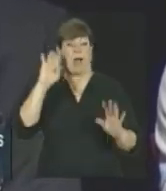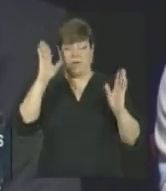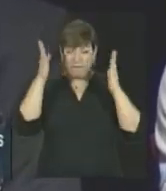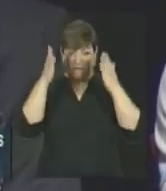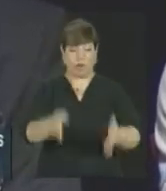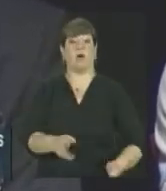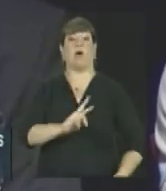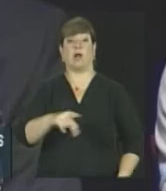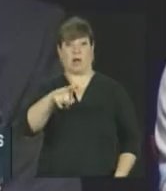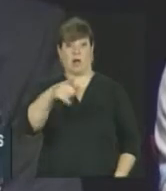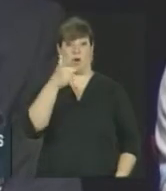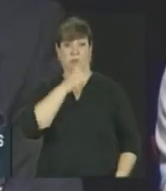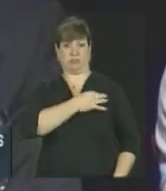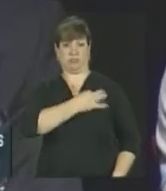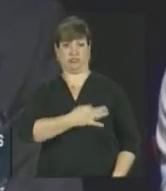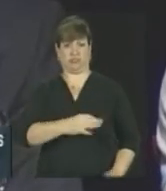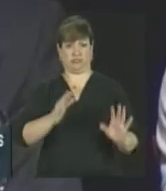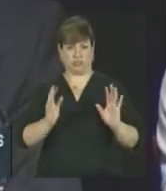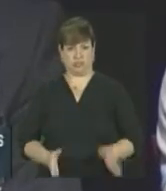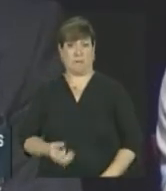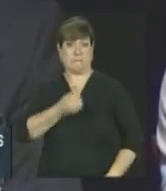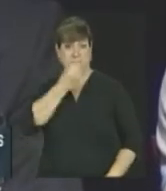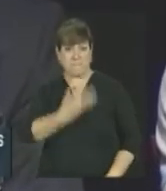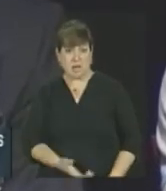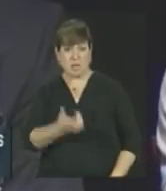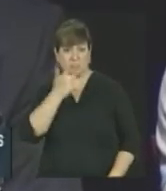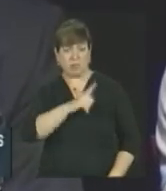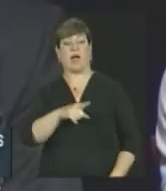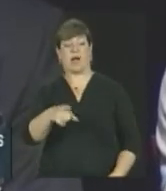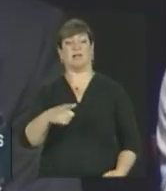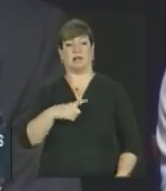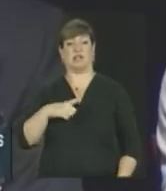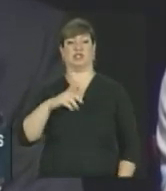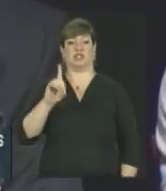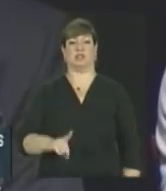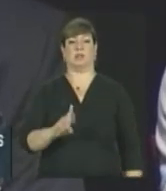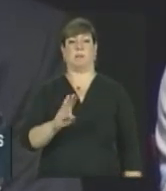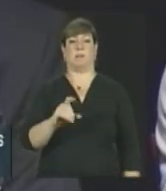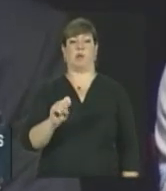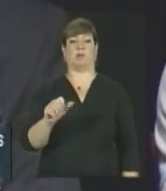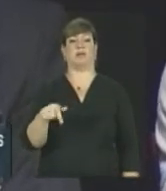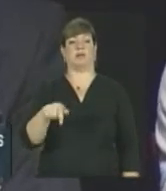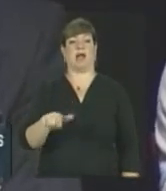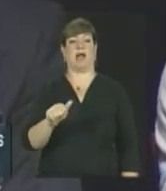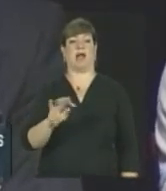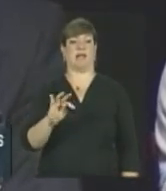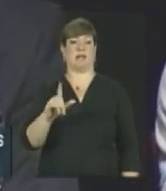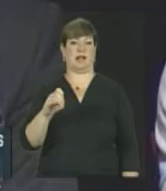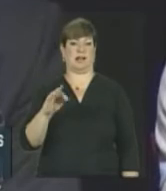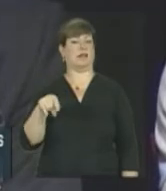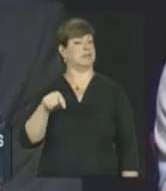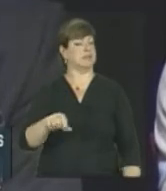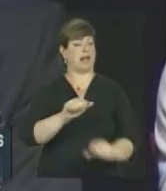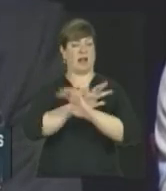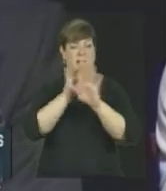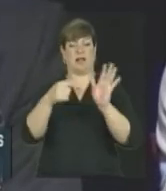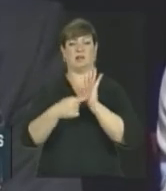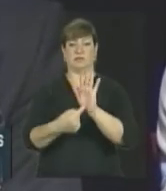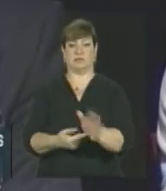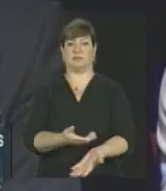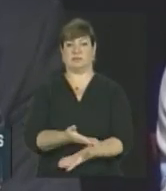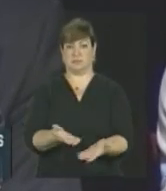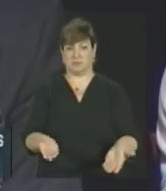no resultado. Então, quem tiver resultado tem direito à Bolsa Atleta. Isso é claro, e a